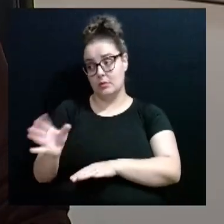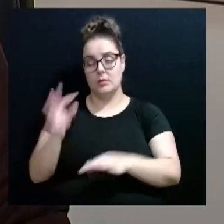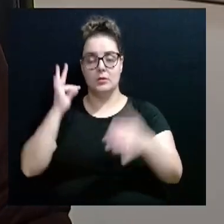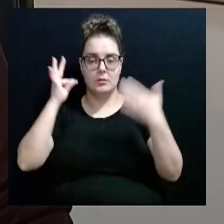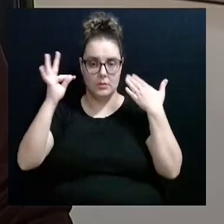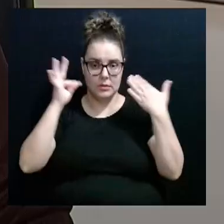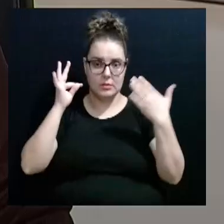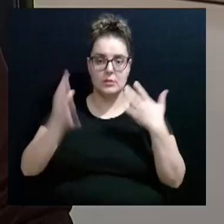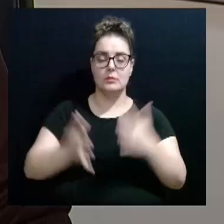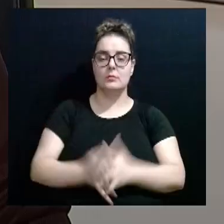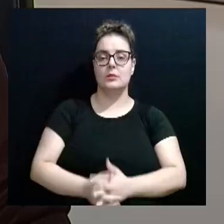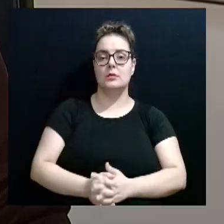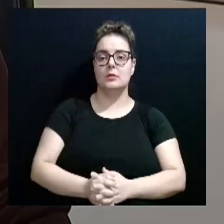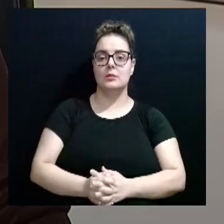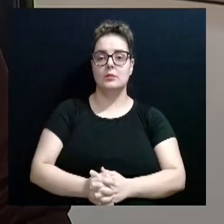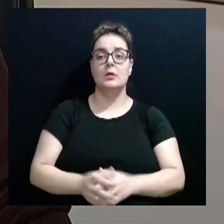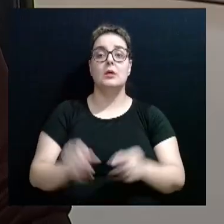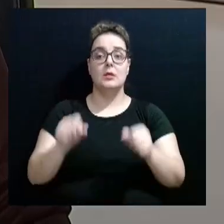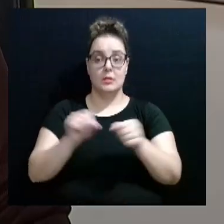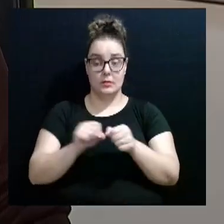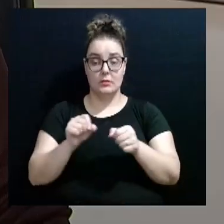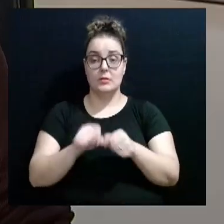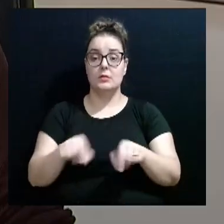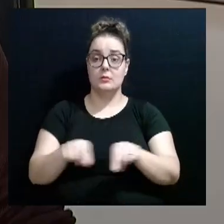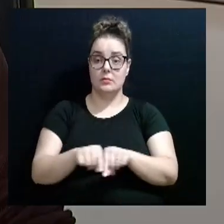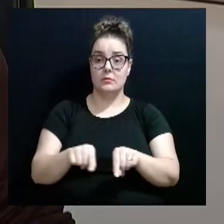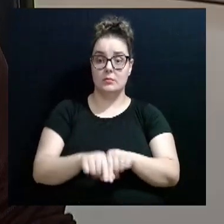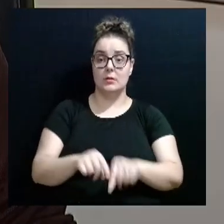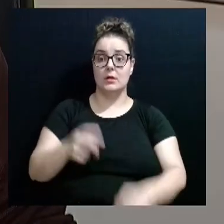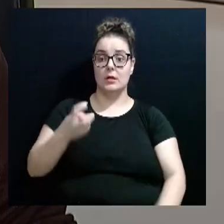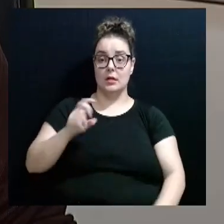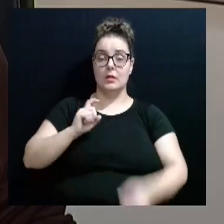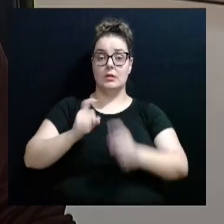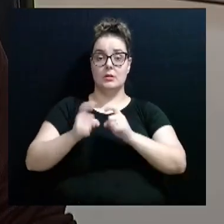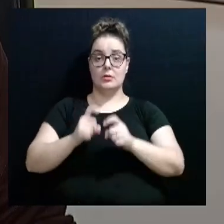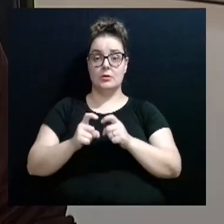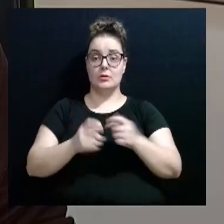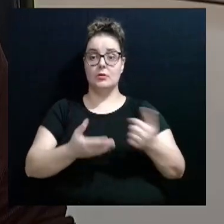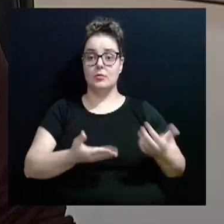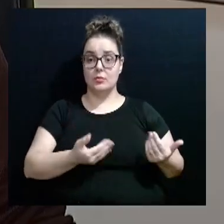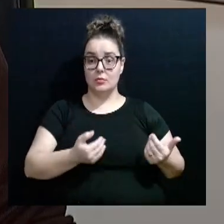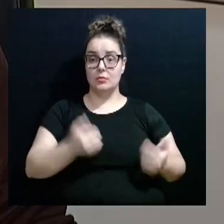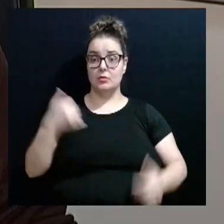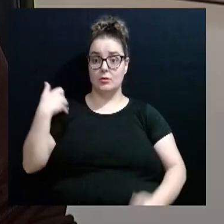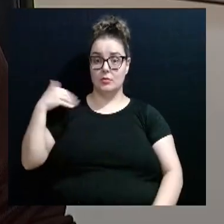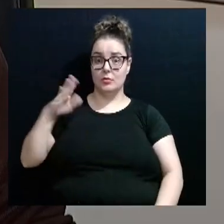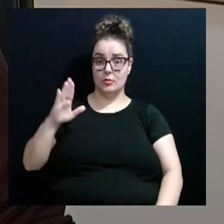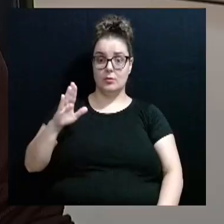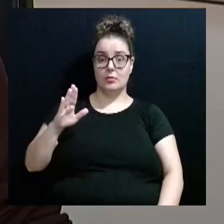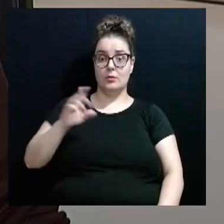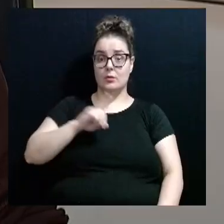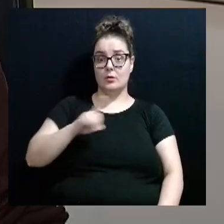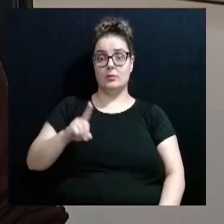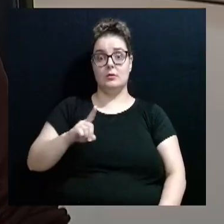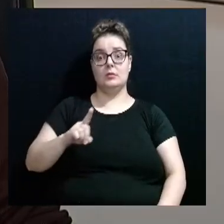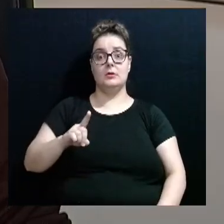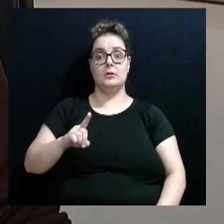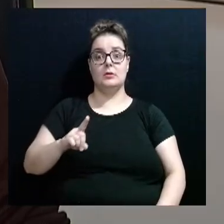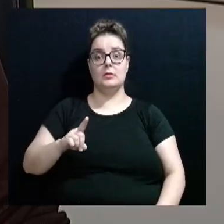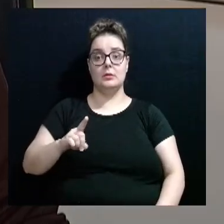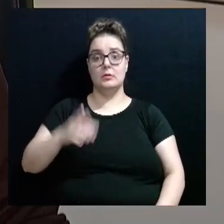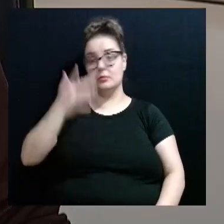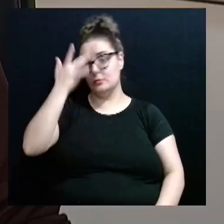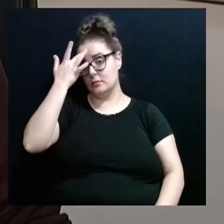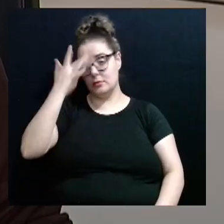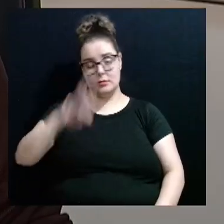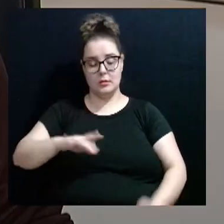E fizemos a quinta reunião sobre os jovens e adultos não alfabetizados, que é um projeto que a